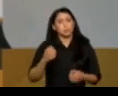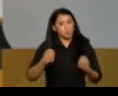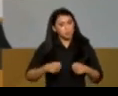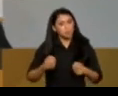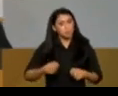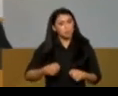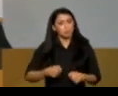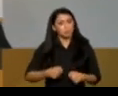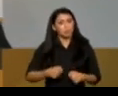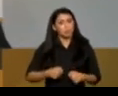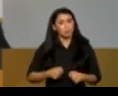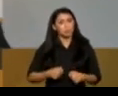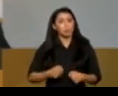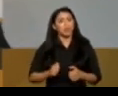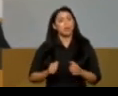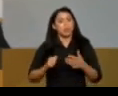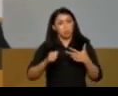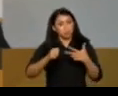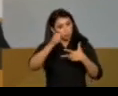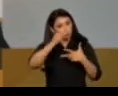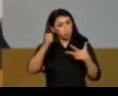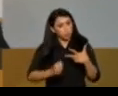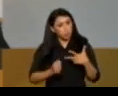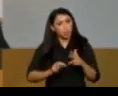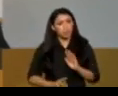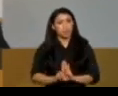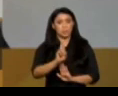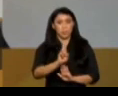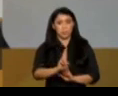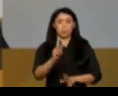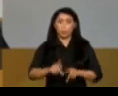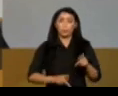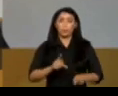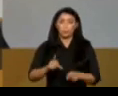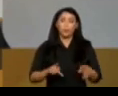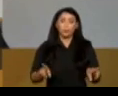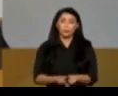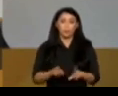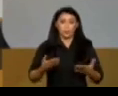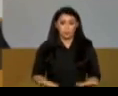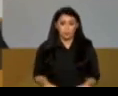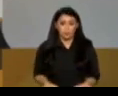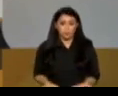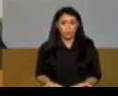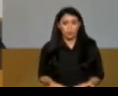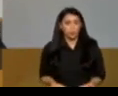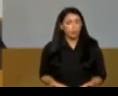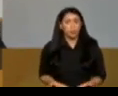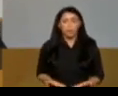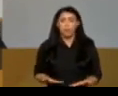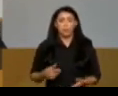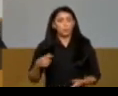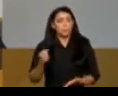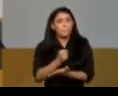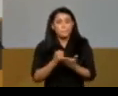argumentativa formulada pelas mesas do Congresso Nacional, do Senado e da Câmara dos Deputados. É uma deferência que nós